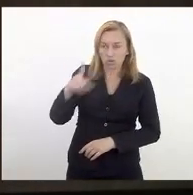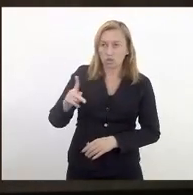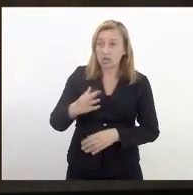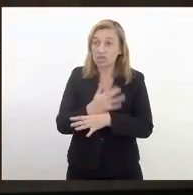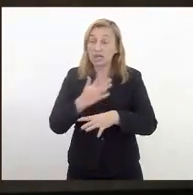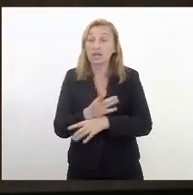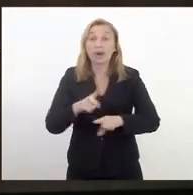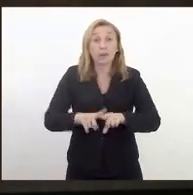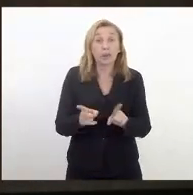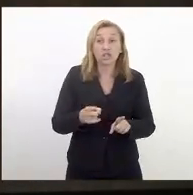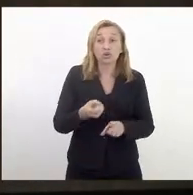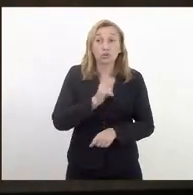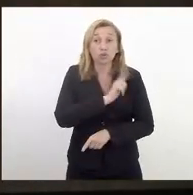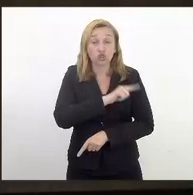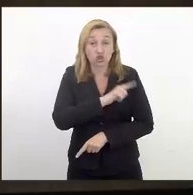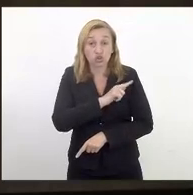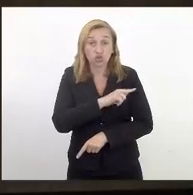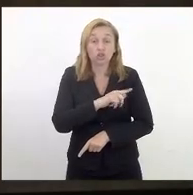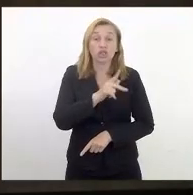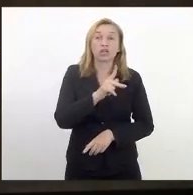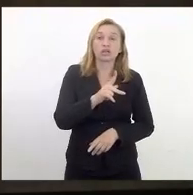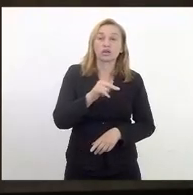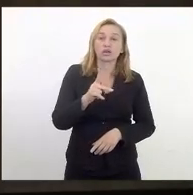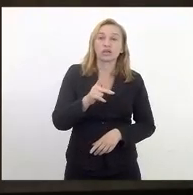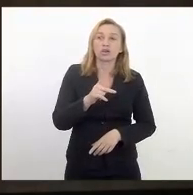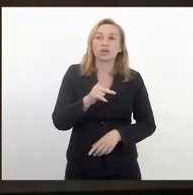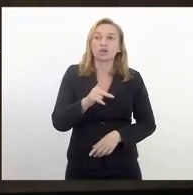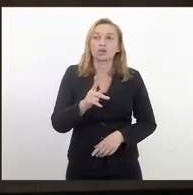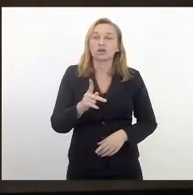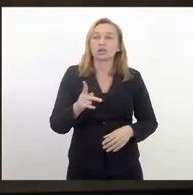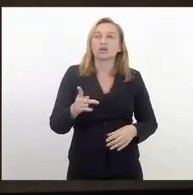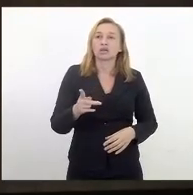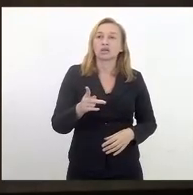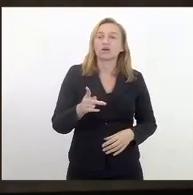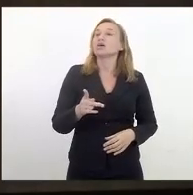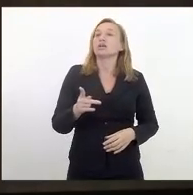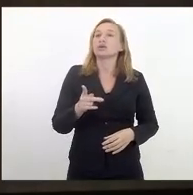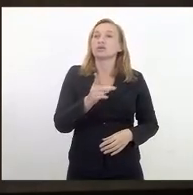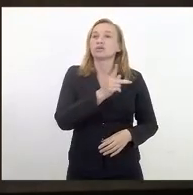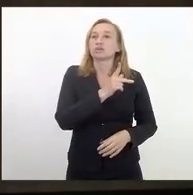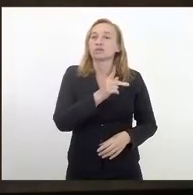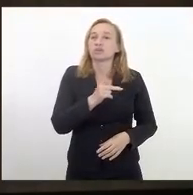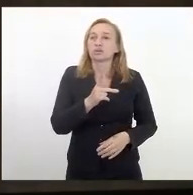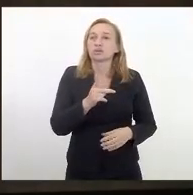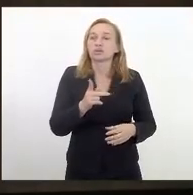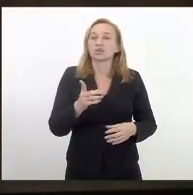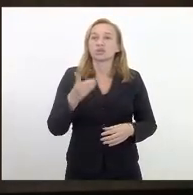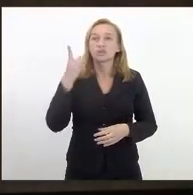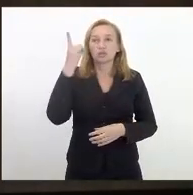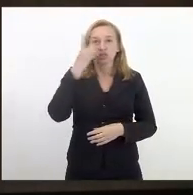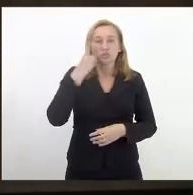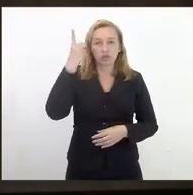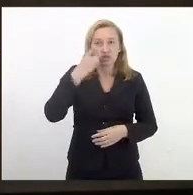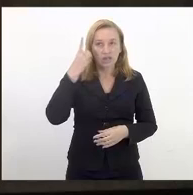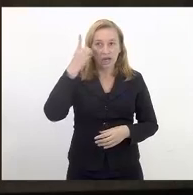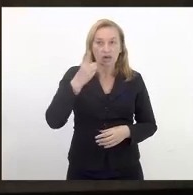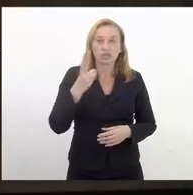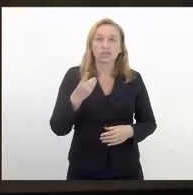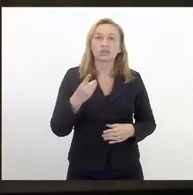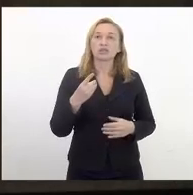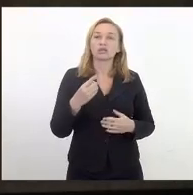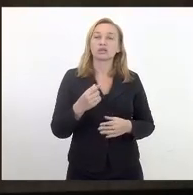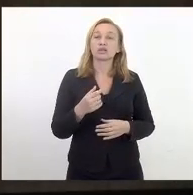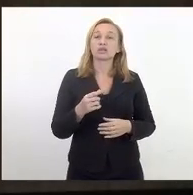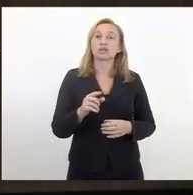mas como gestor que é do Parlamento Fluminense ficar FIFA para poder pleitear questões e